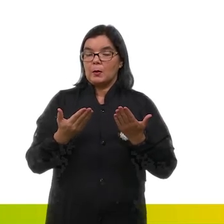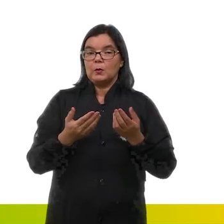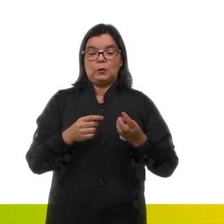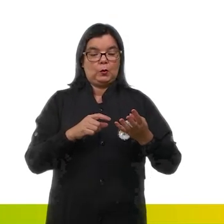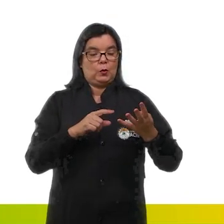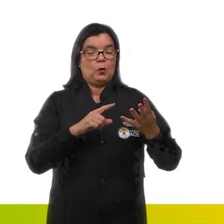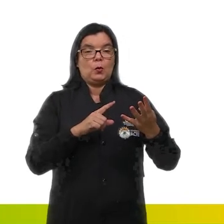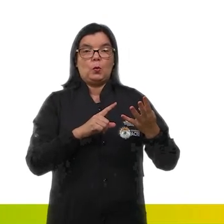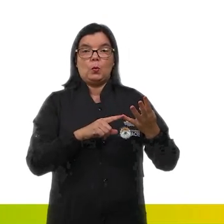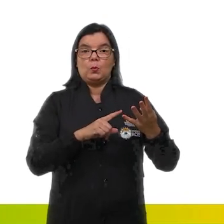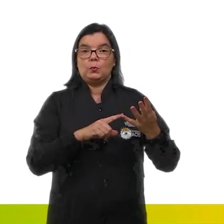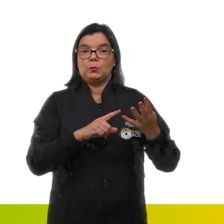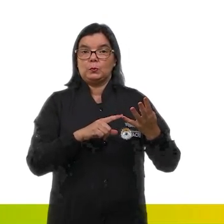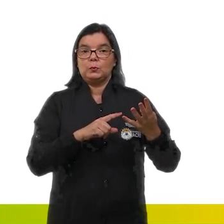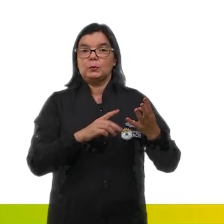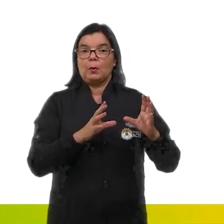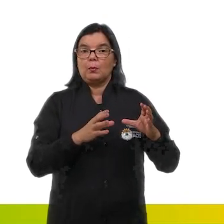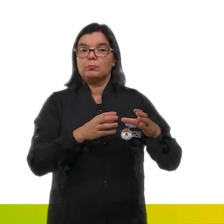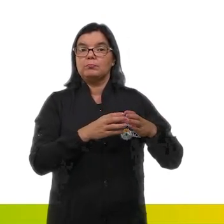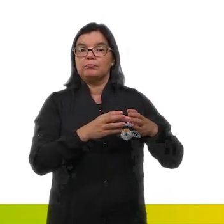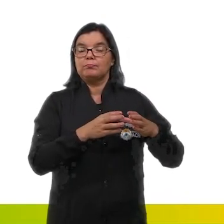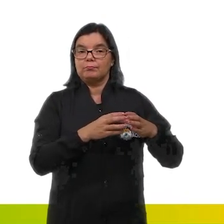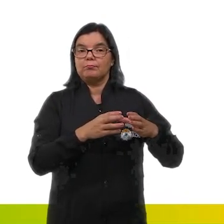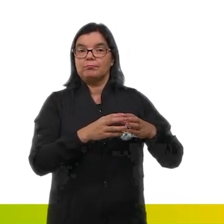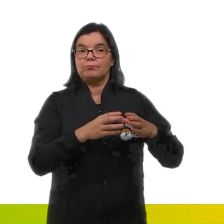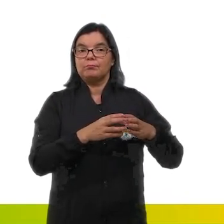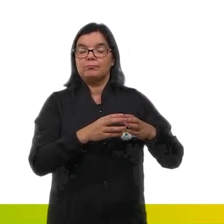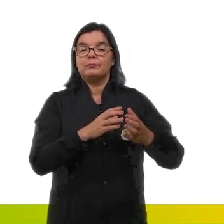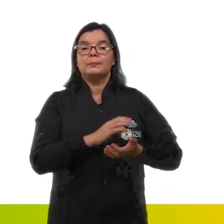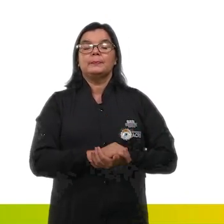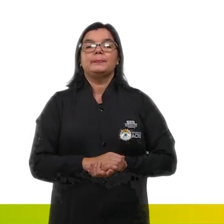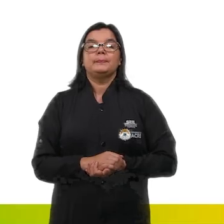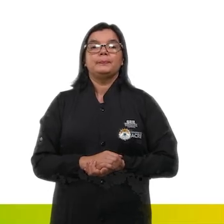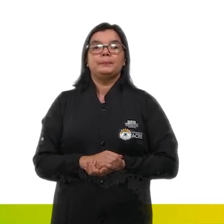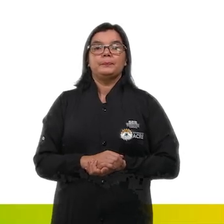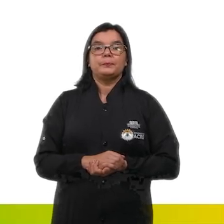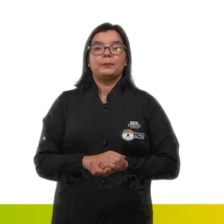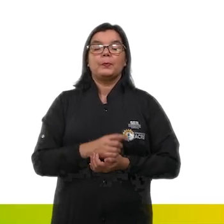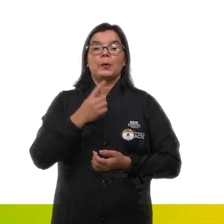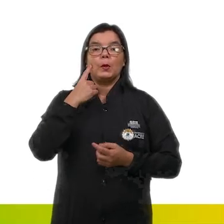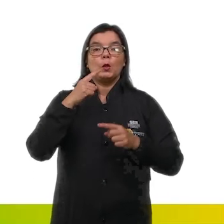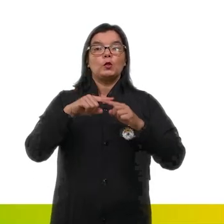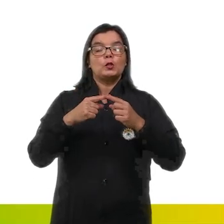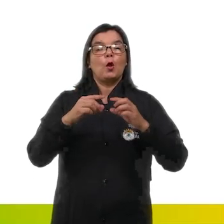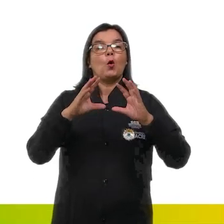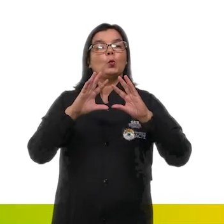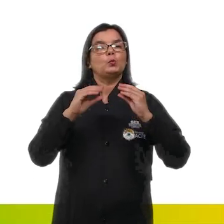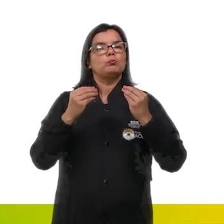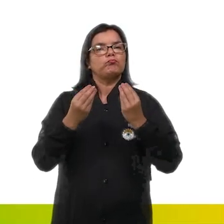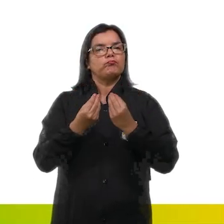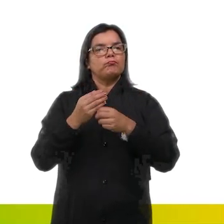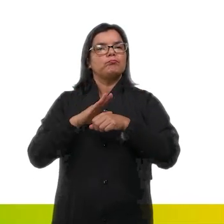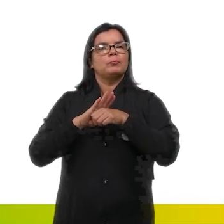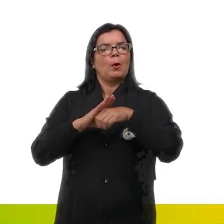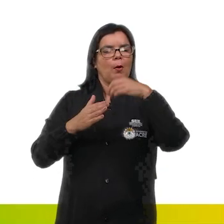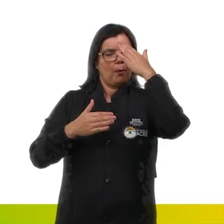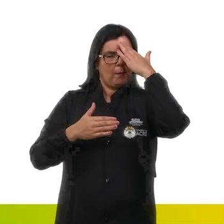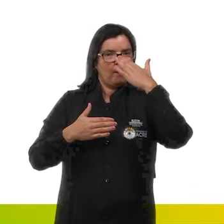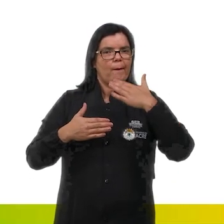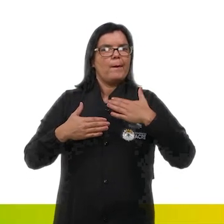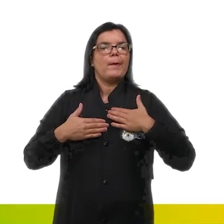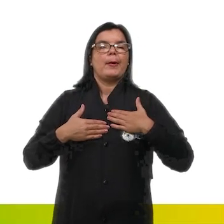Temos mais uma categoria dos efeitos ergogênicos, tá? Que é o fisiológico, que são substâncias que ajudam o corpo a